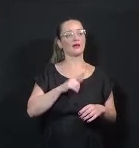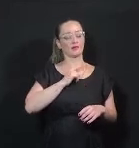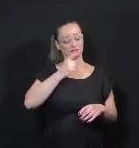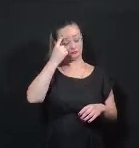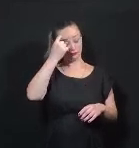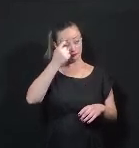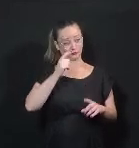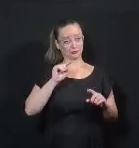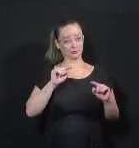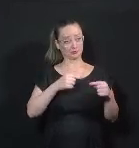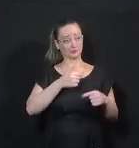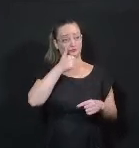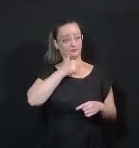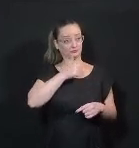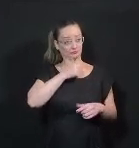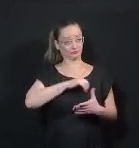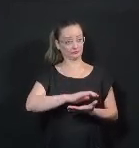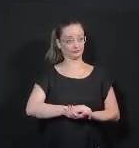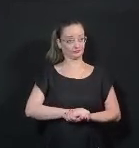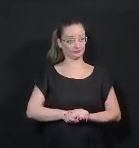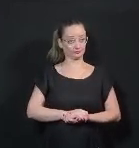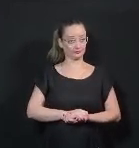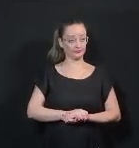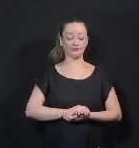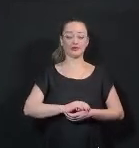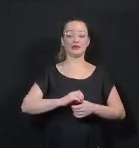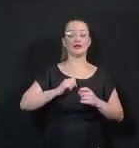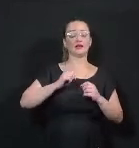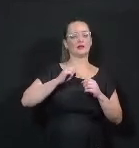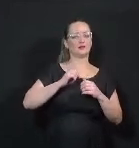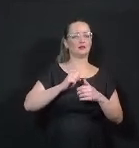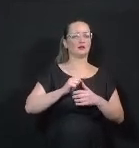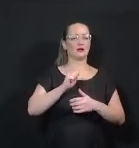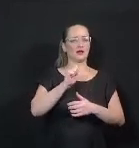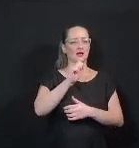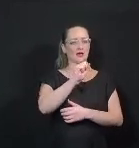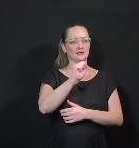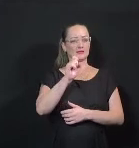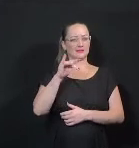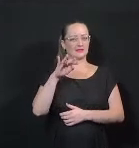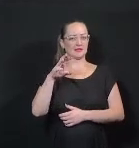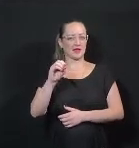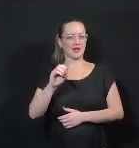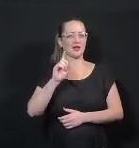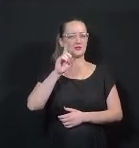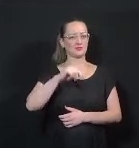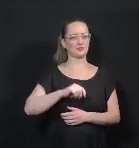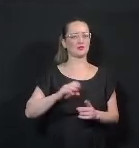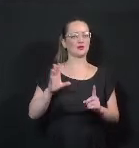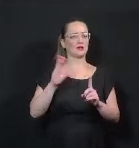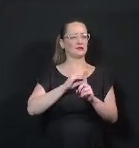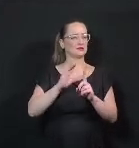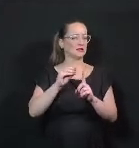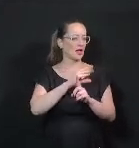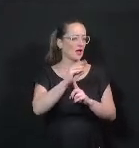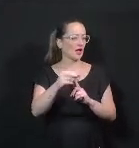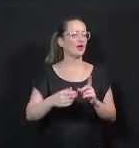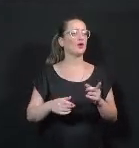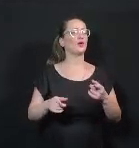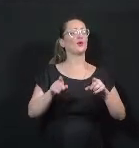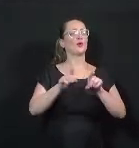violência por meio de assédio, etc., crimes hediondos. Então, basta